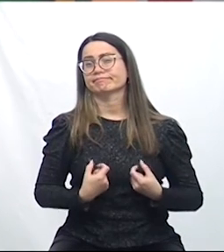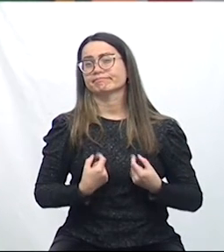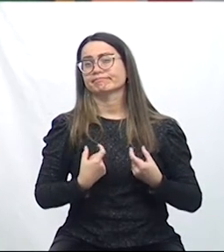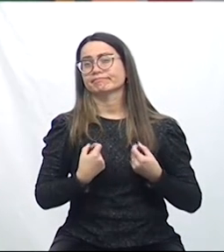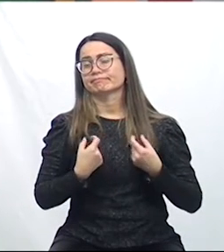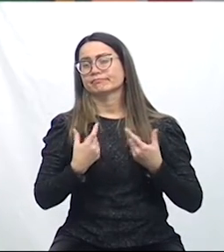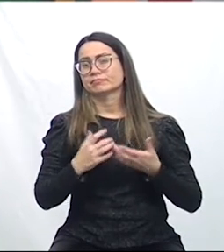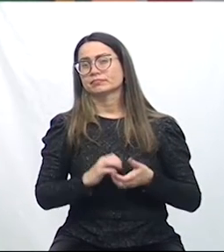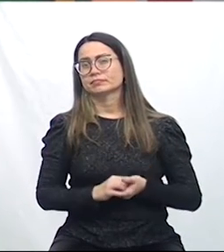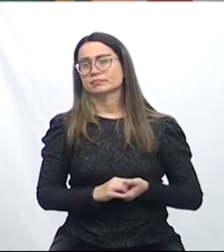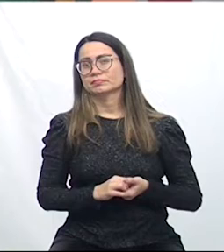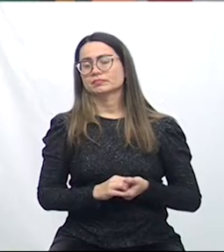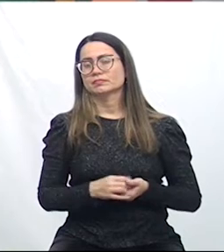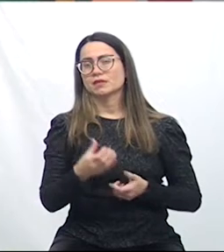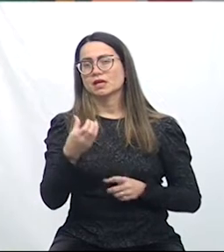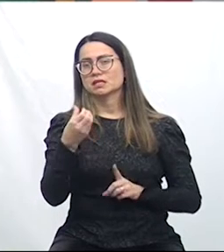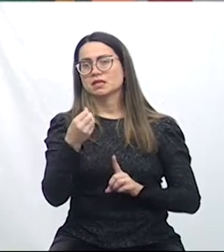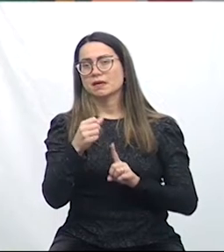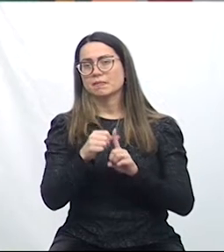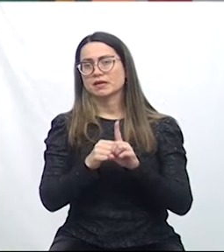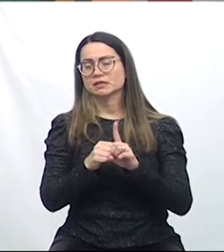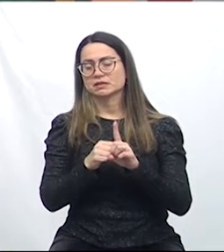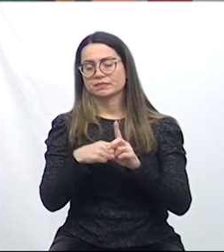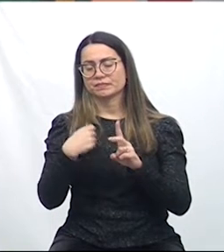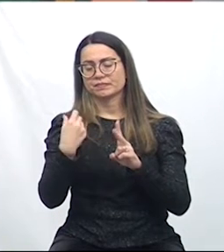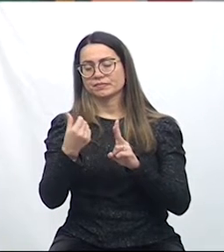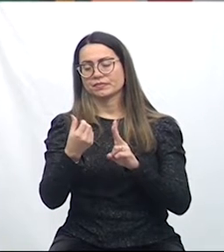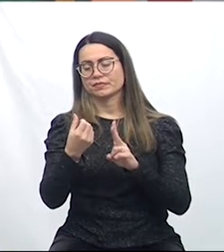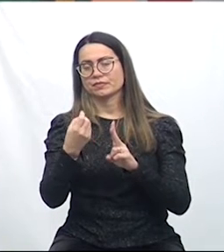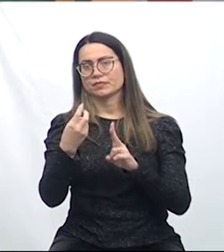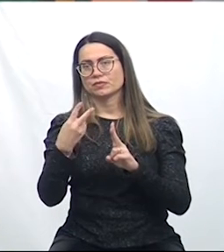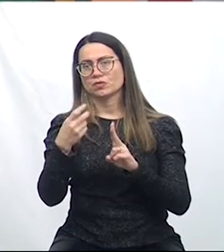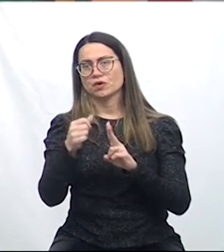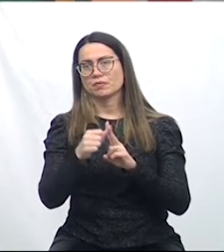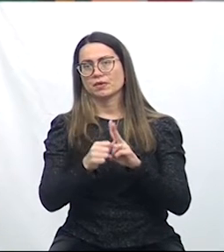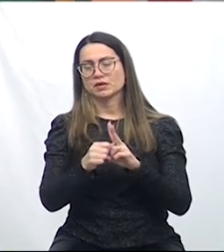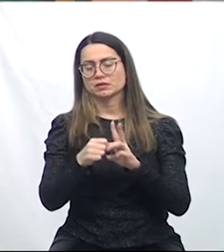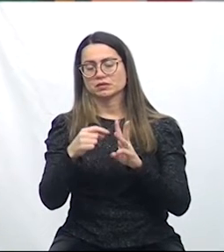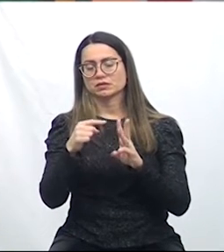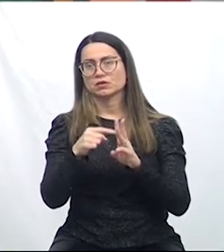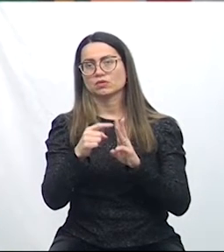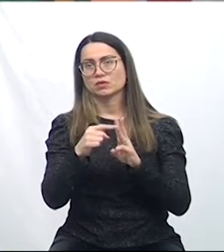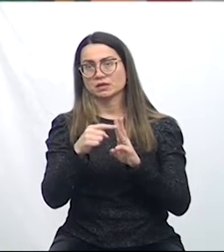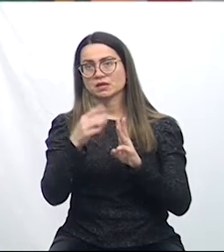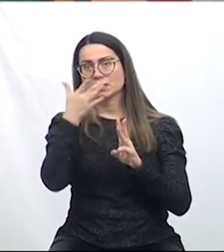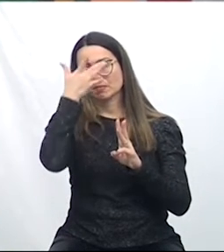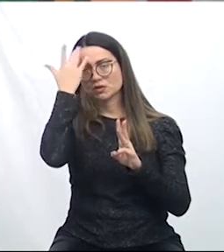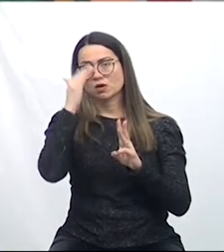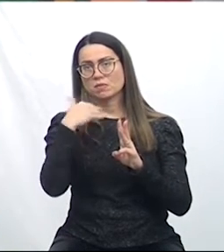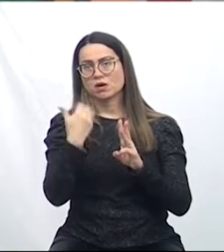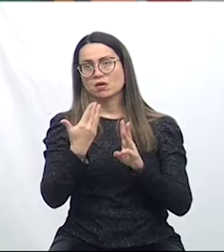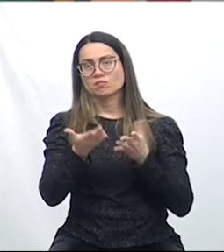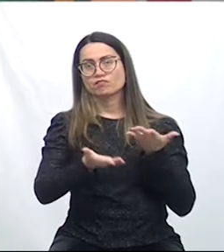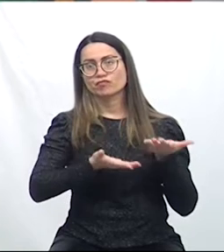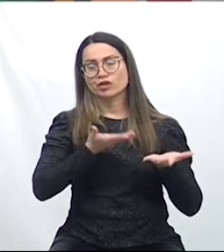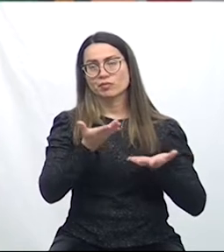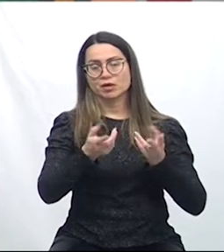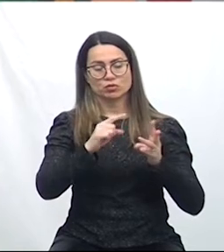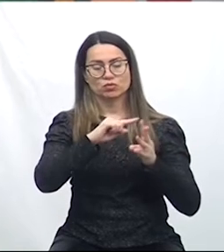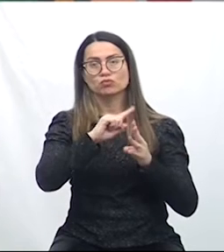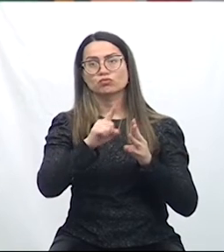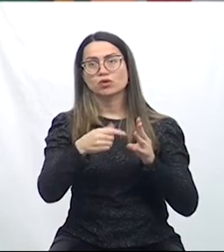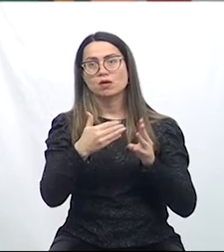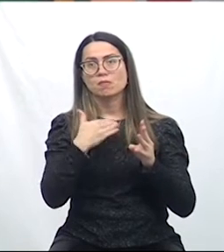meses, o outro há 2 meses. O outro estava em tratamento. E, às